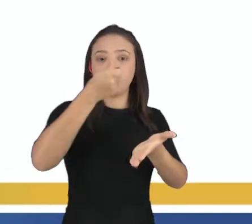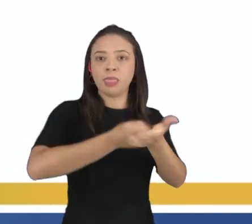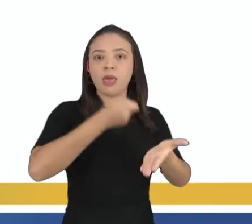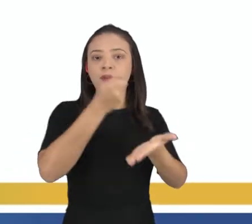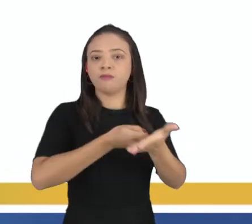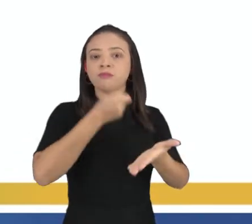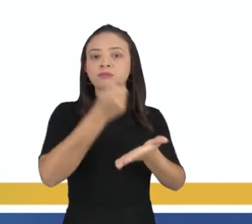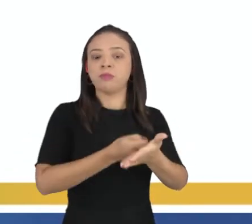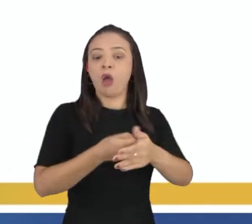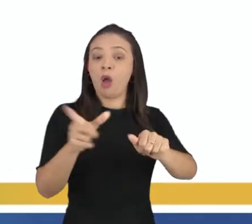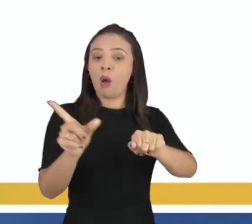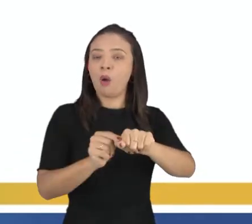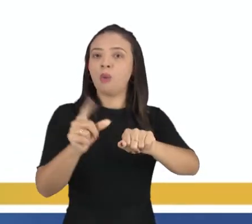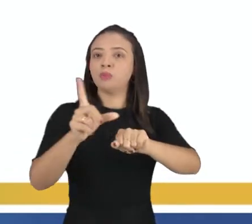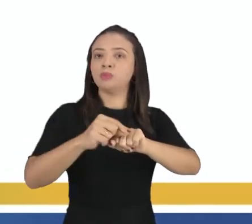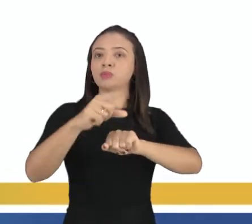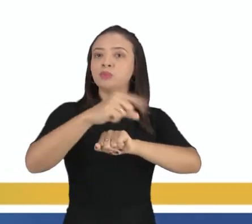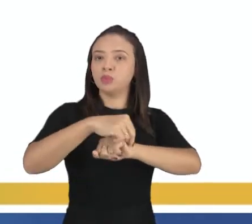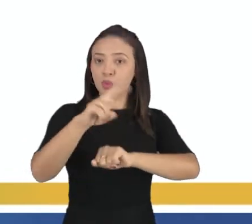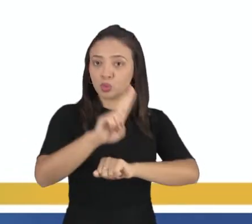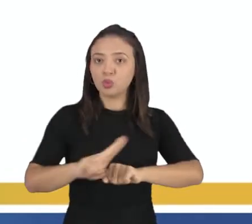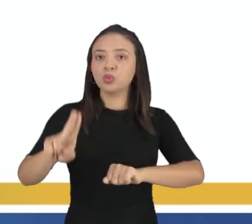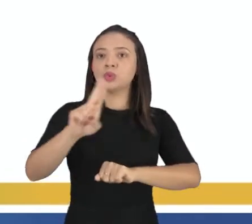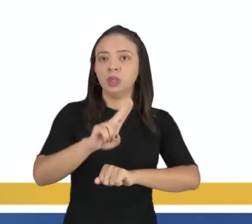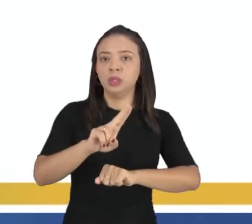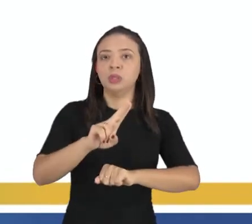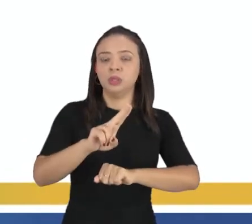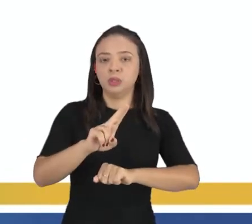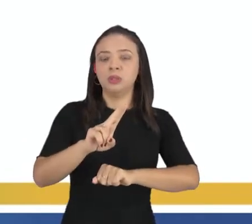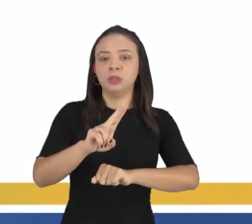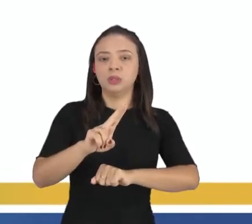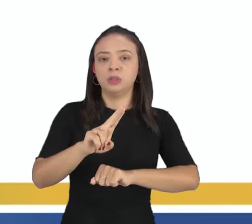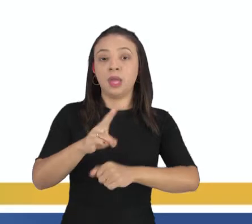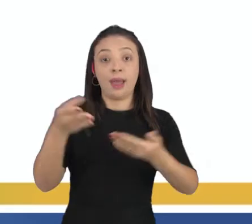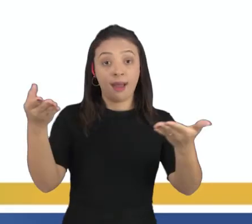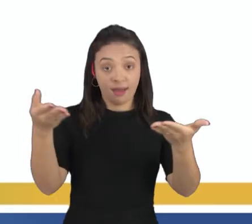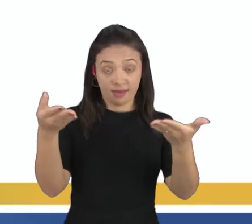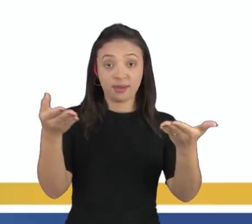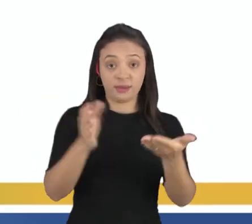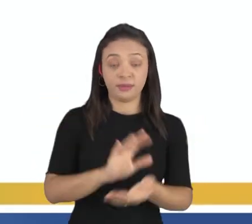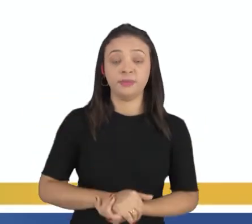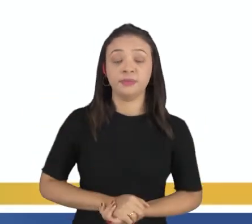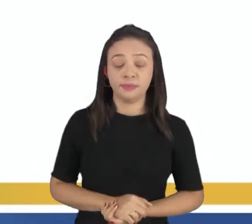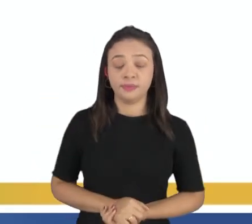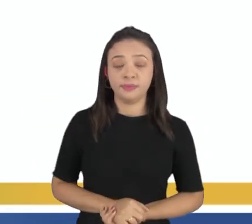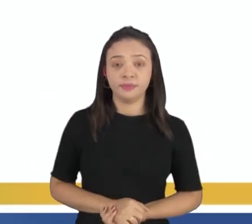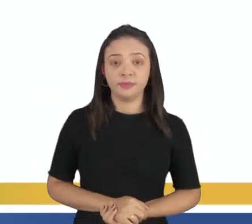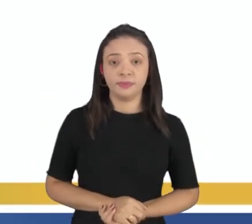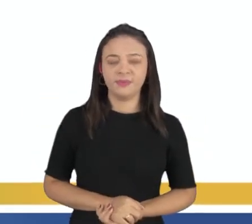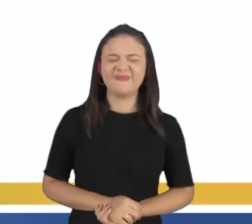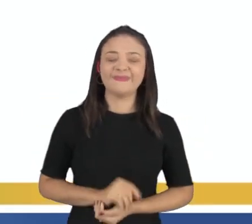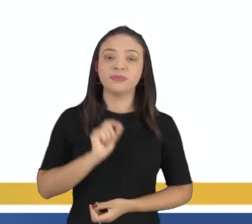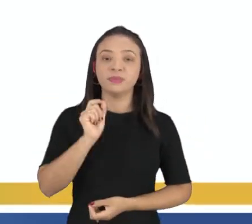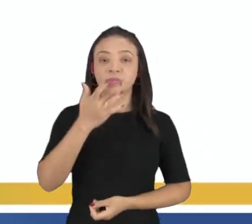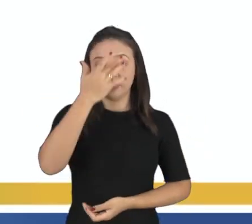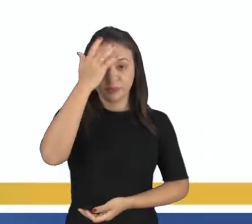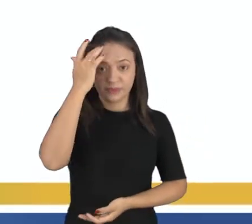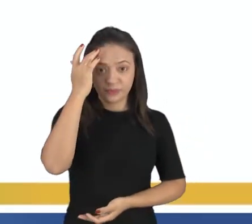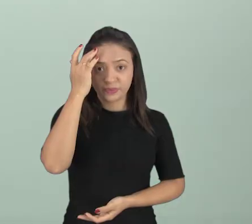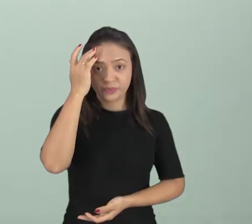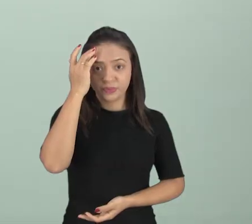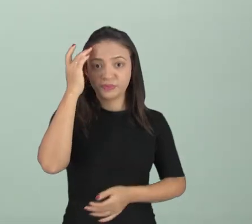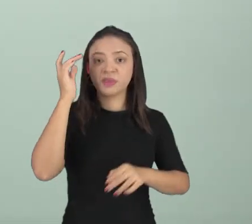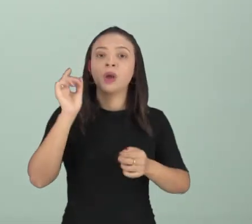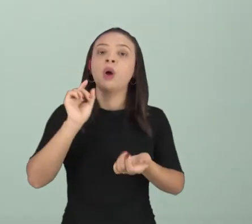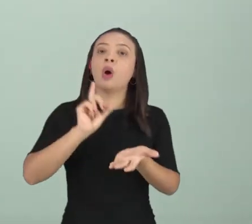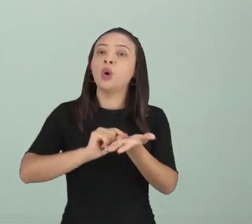do posicionamento com argumentos válidos. É nessa parte que o autor do artigo de